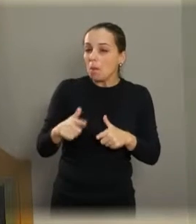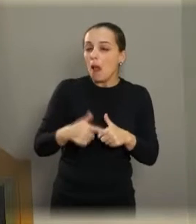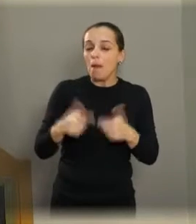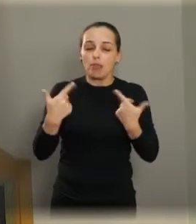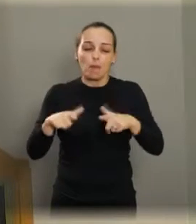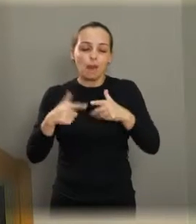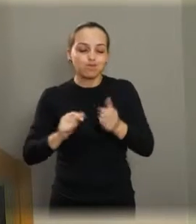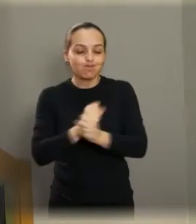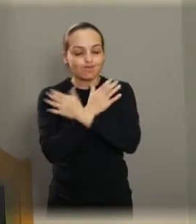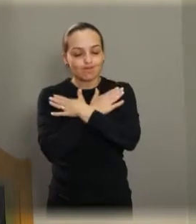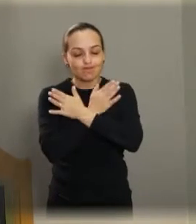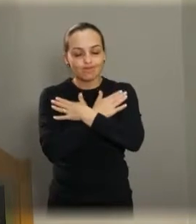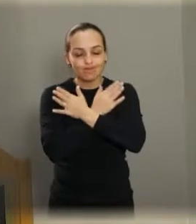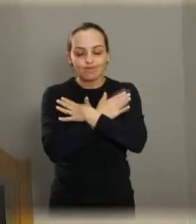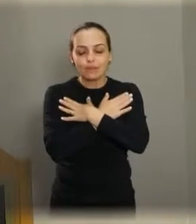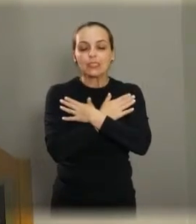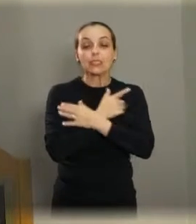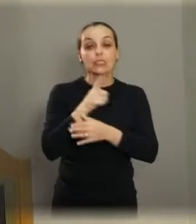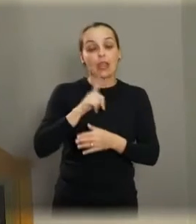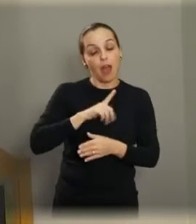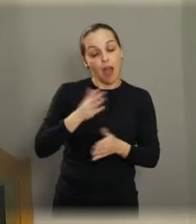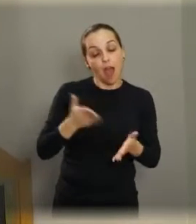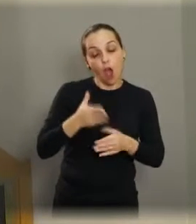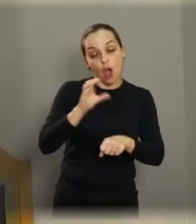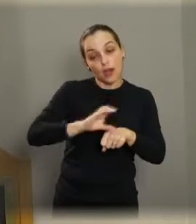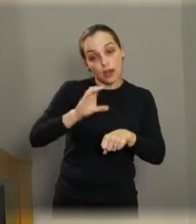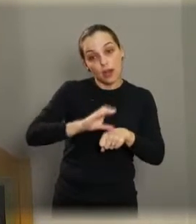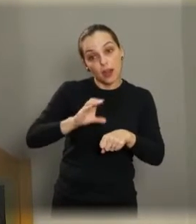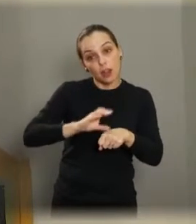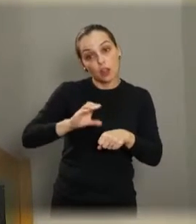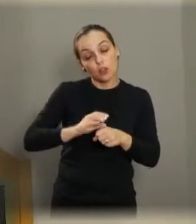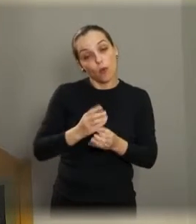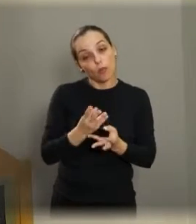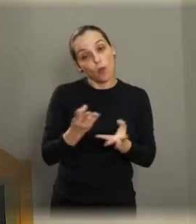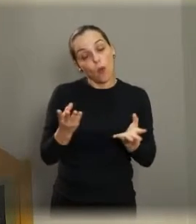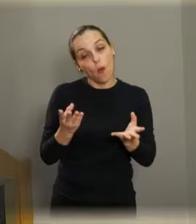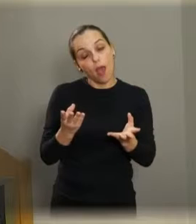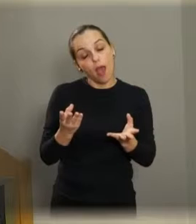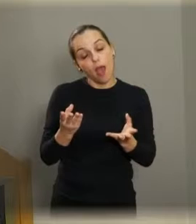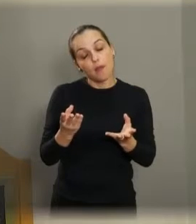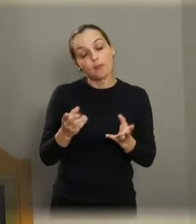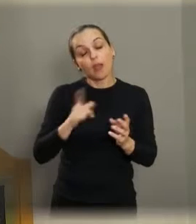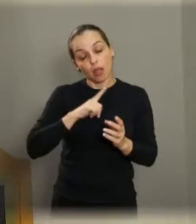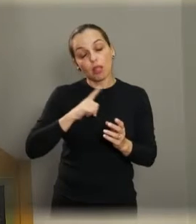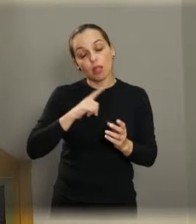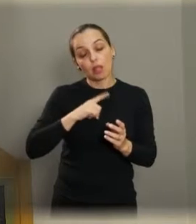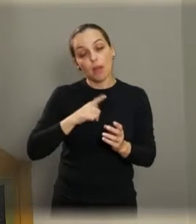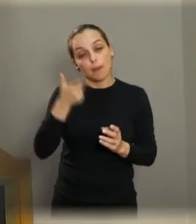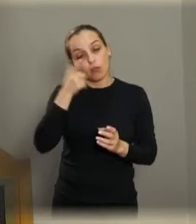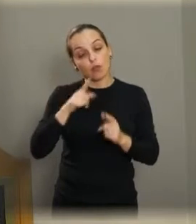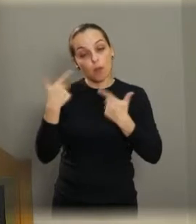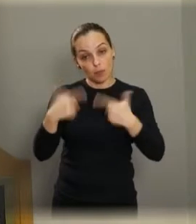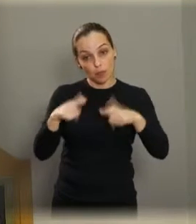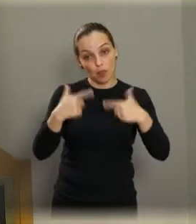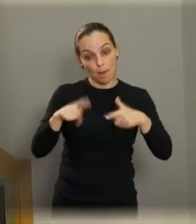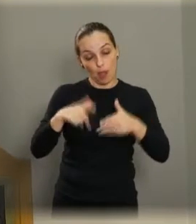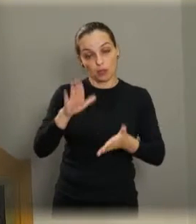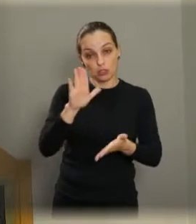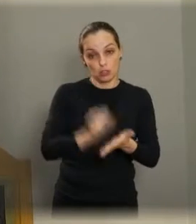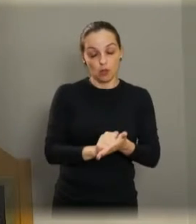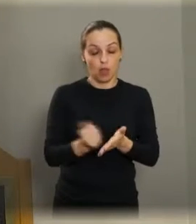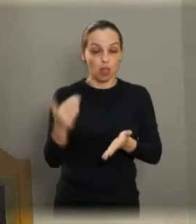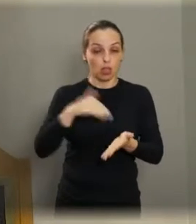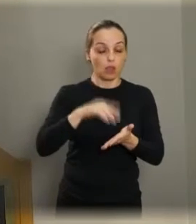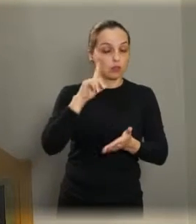têm a oportunidade de se qualificar E aí mais chances no mercado de trabalho as inscrições elas podem ser feitas